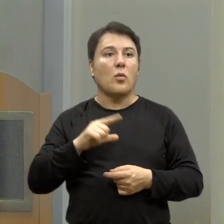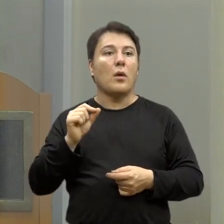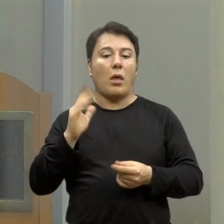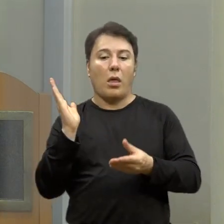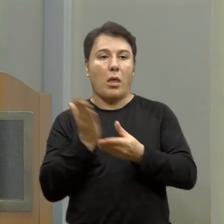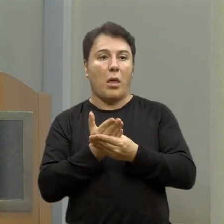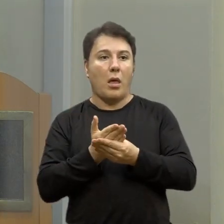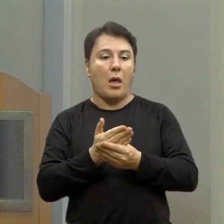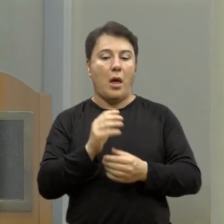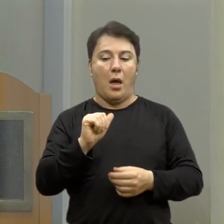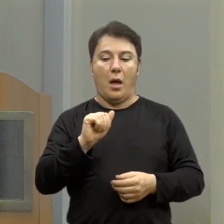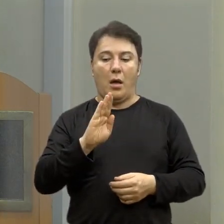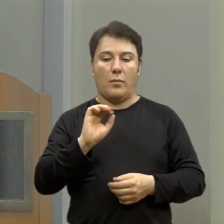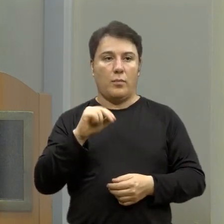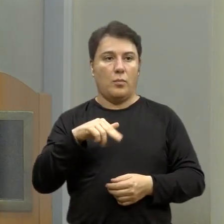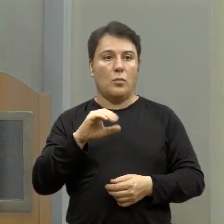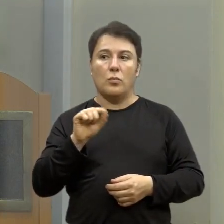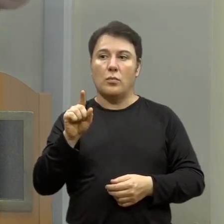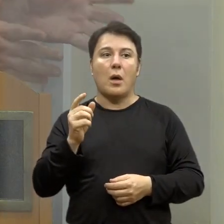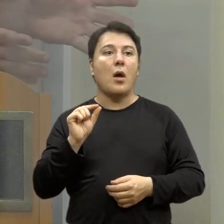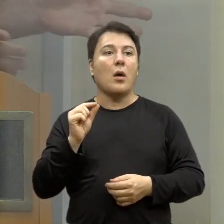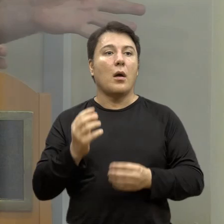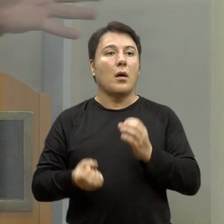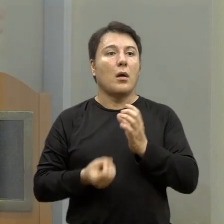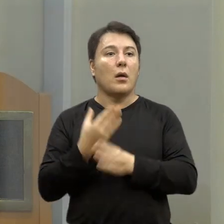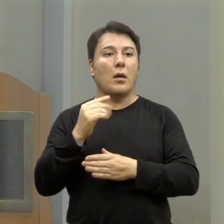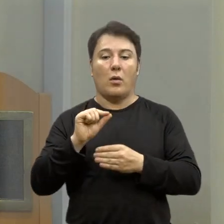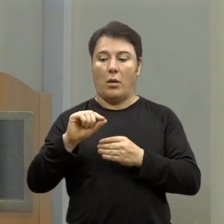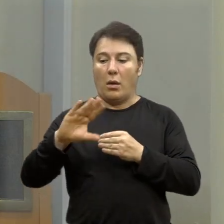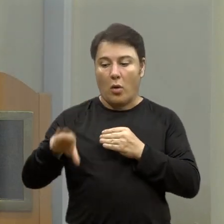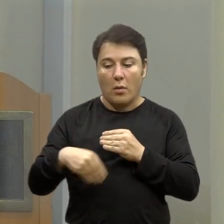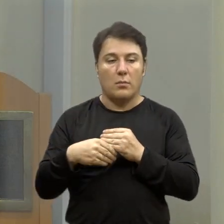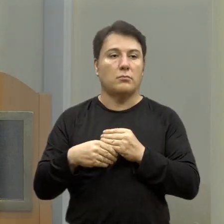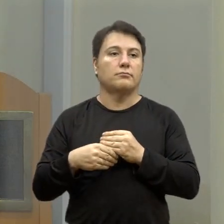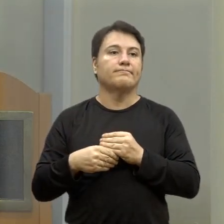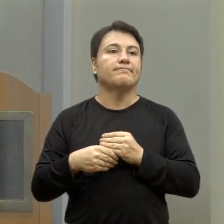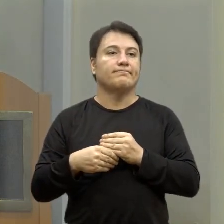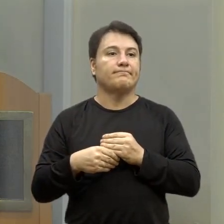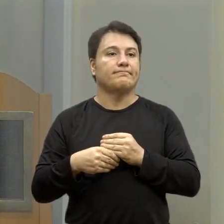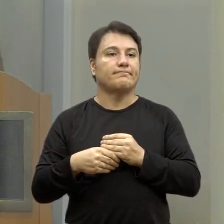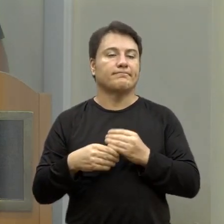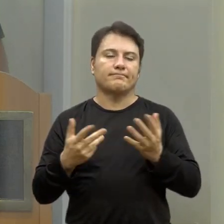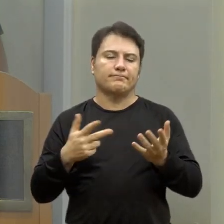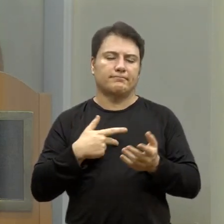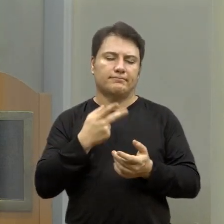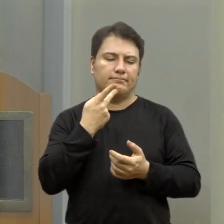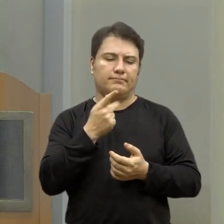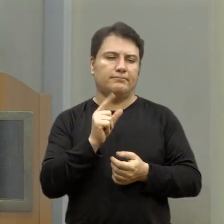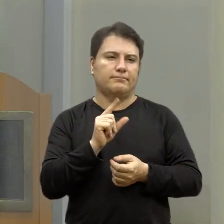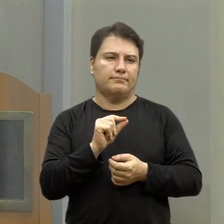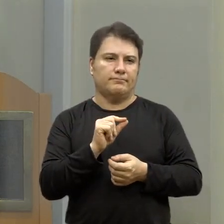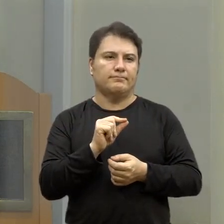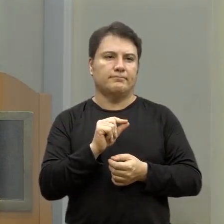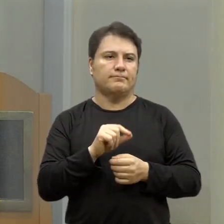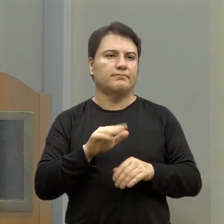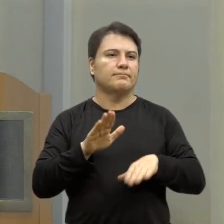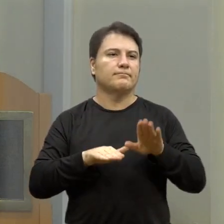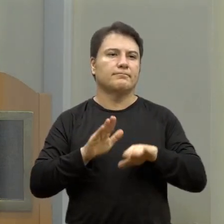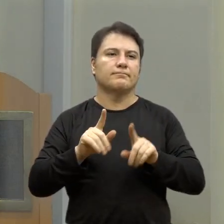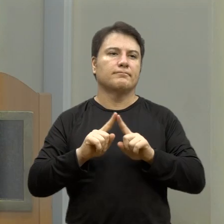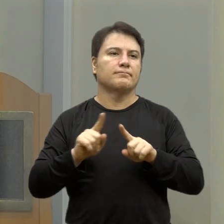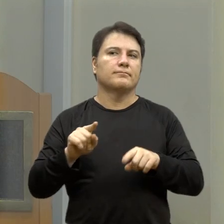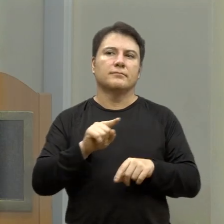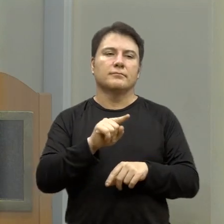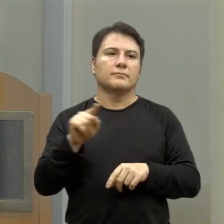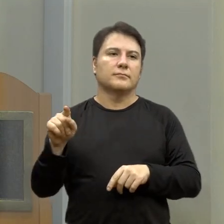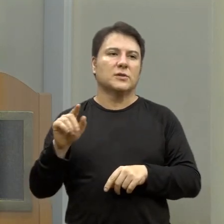abono, agora ele criou o complemento. Então, eu só queria dizer que talvez não tenha